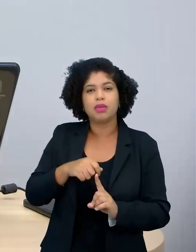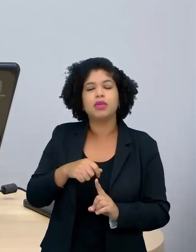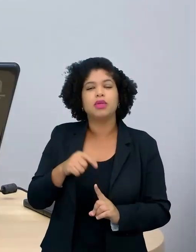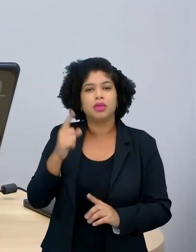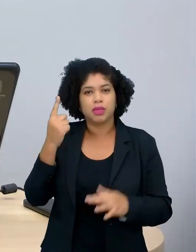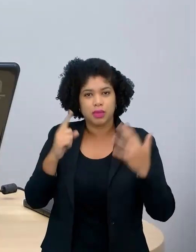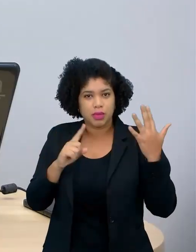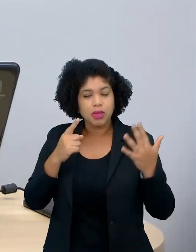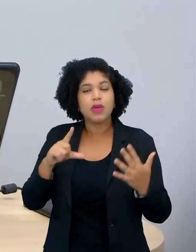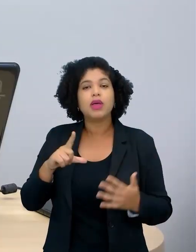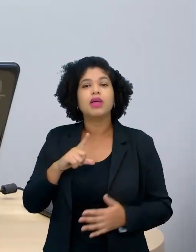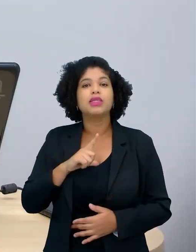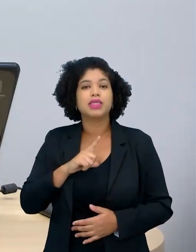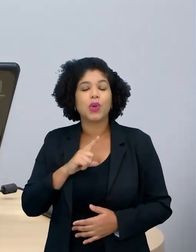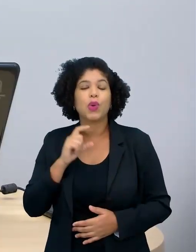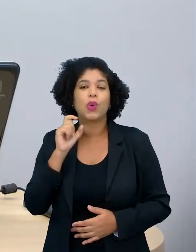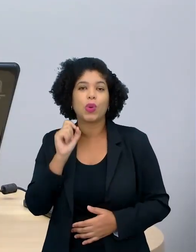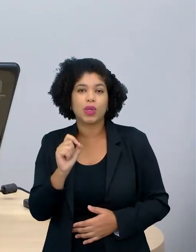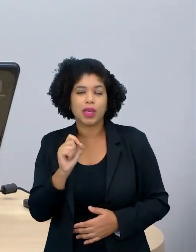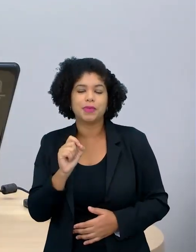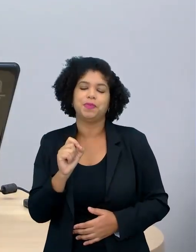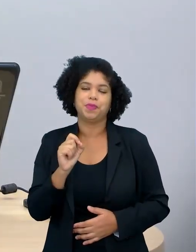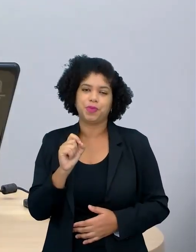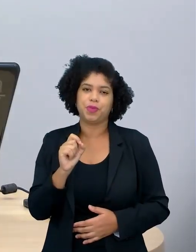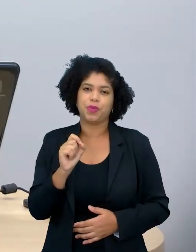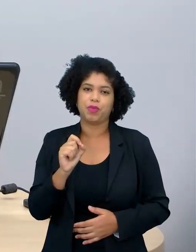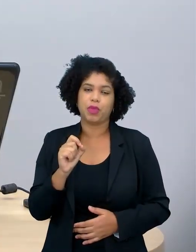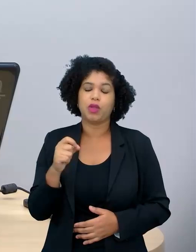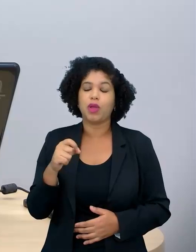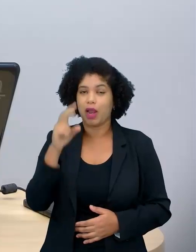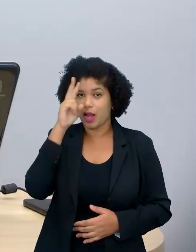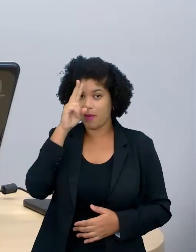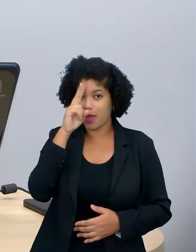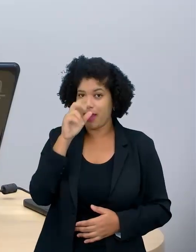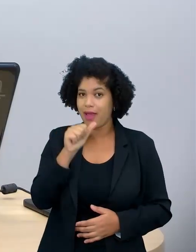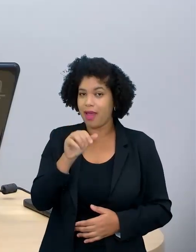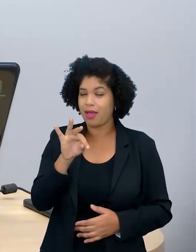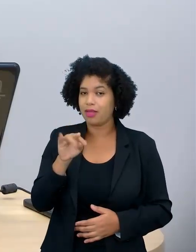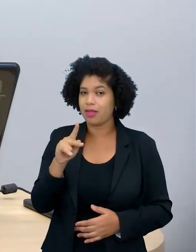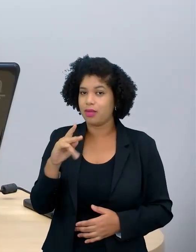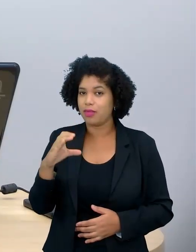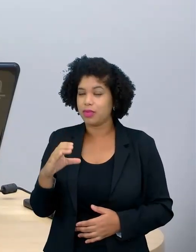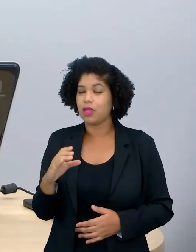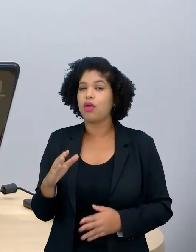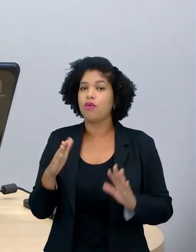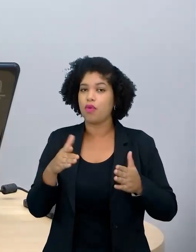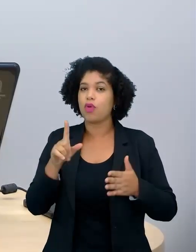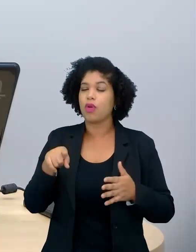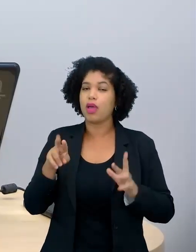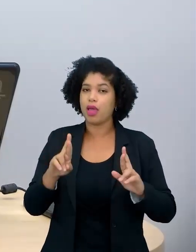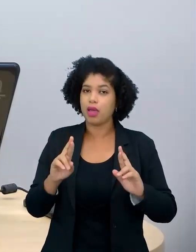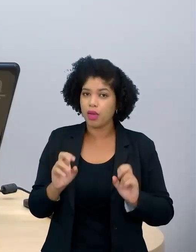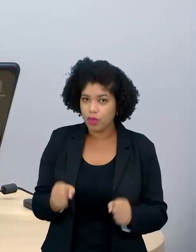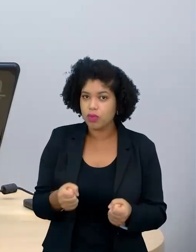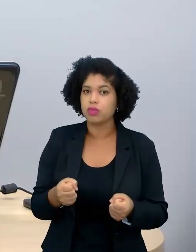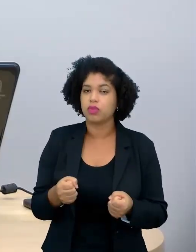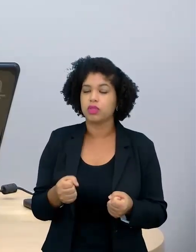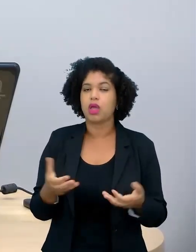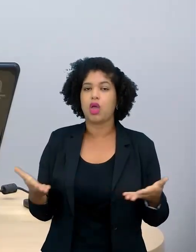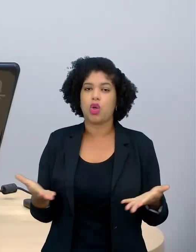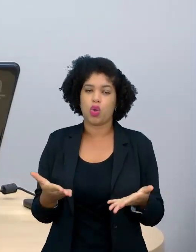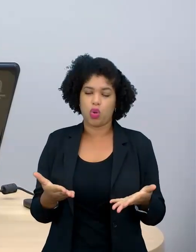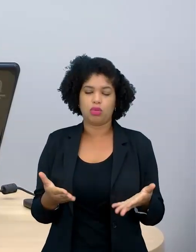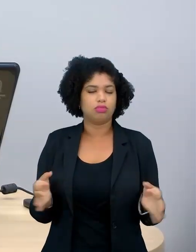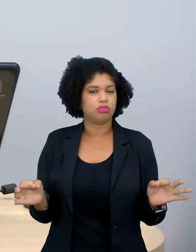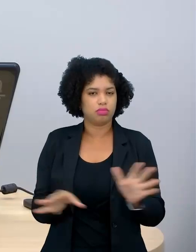Então, todas as nossas ATPCs de Ciências Humanas ao longo do mês de fevereiro foi focada na recuperação. E aí a gente terminou, né,